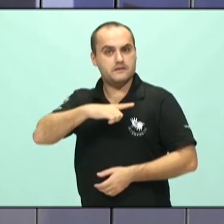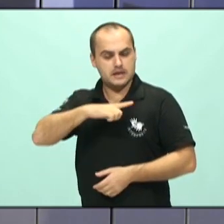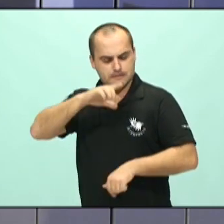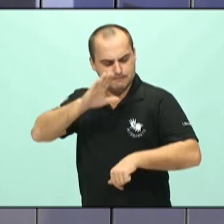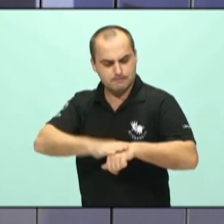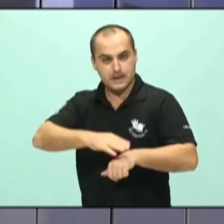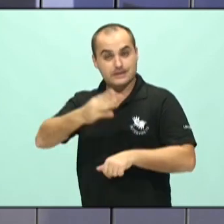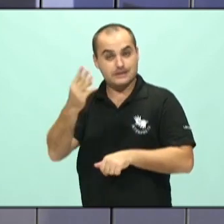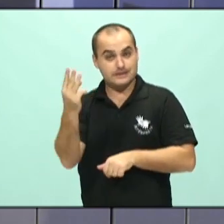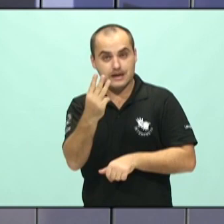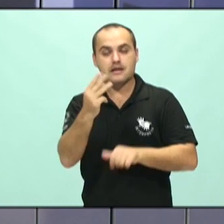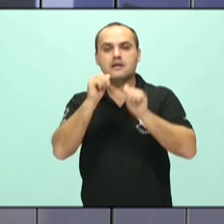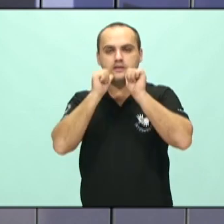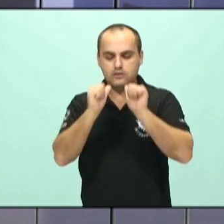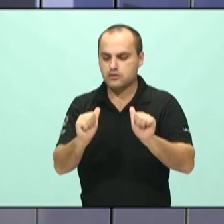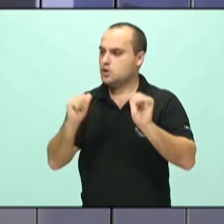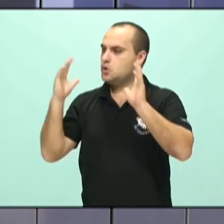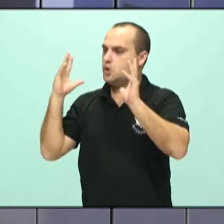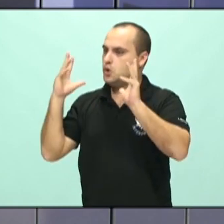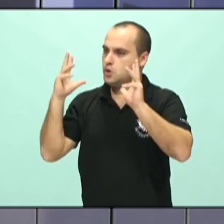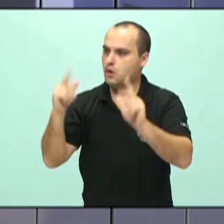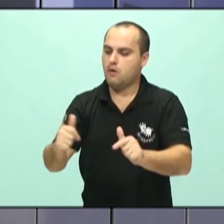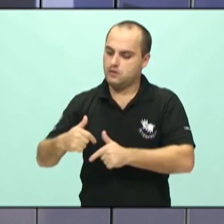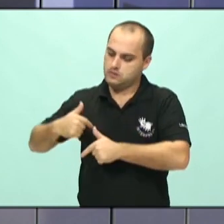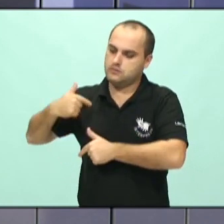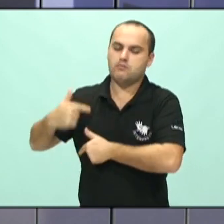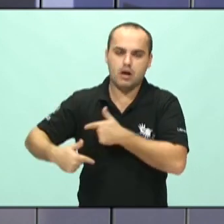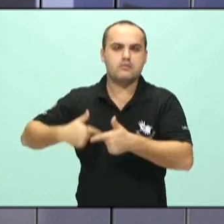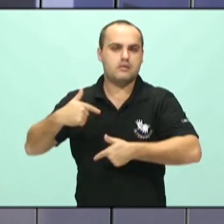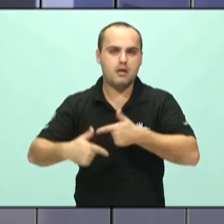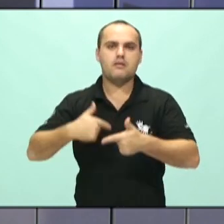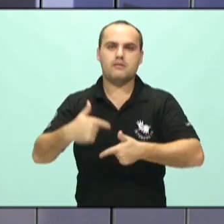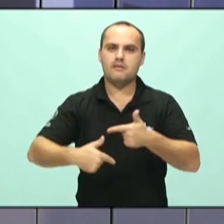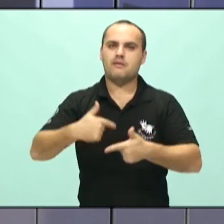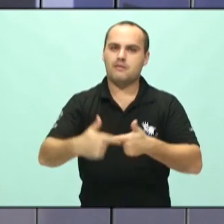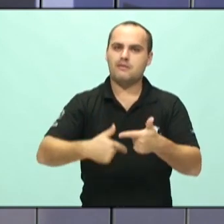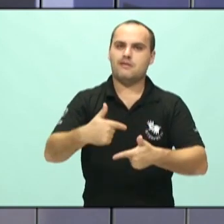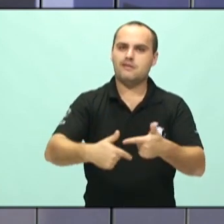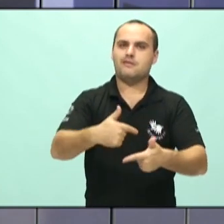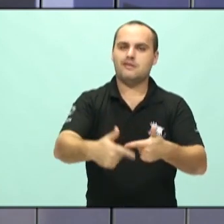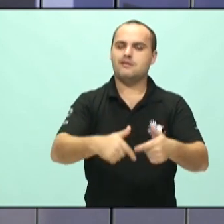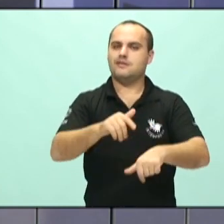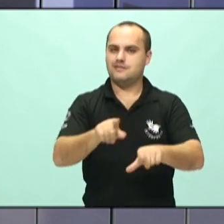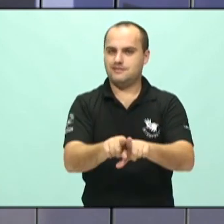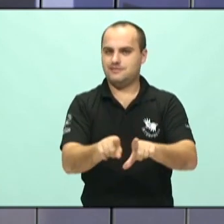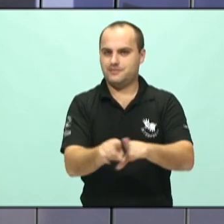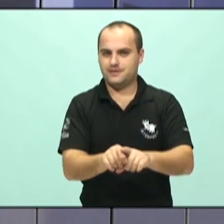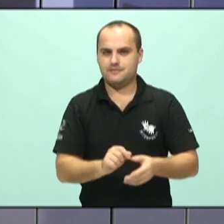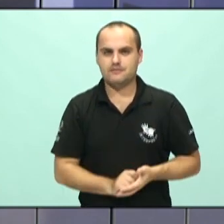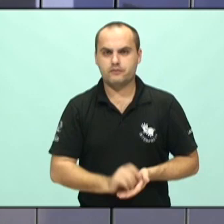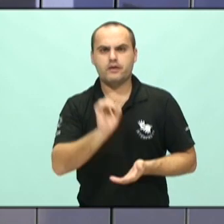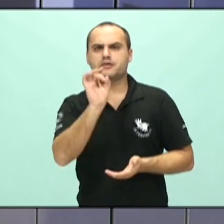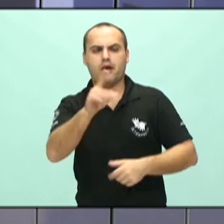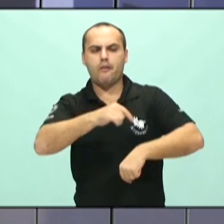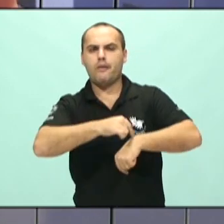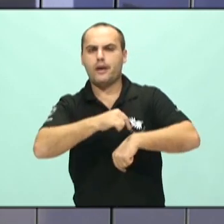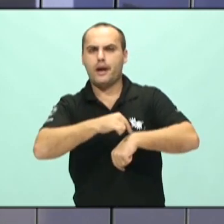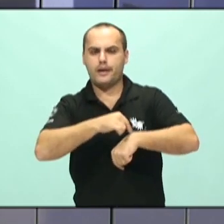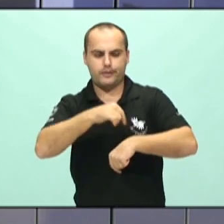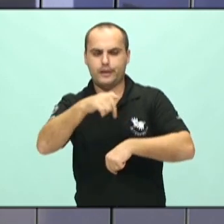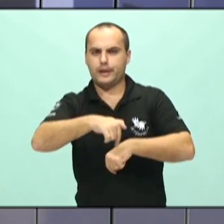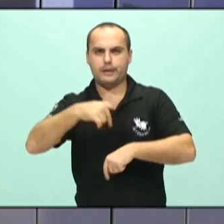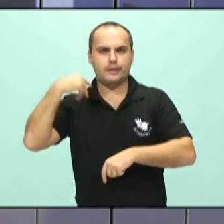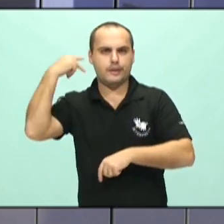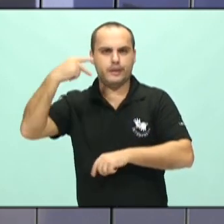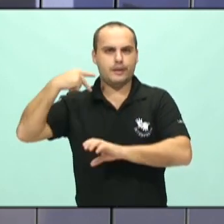trabalho. Todos eles teriam trabalho quase que incessantemente, porque não é só no horário de expediente da Câmara. Né? Nós estamos na